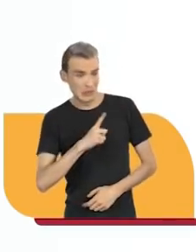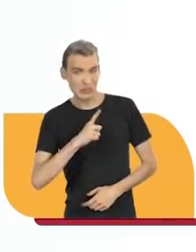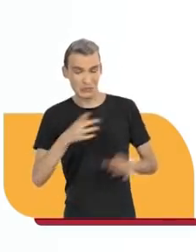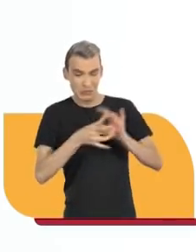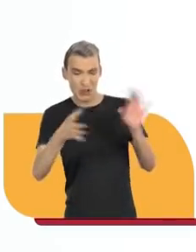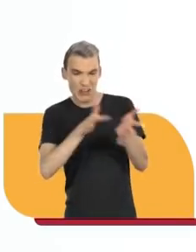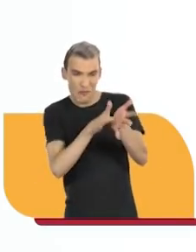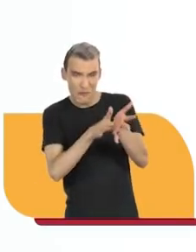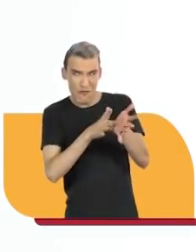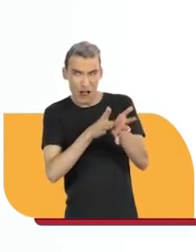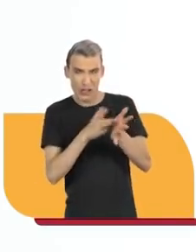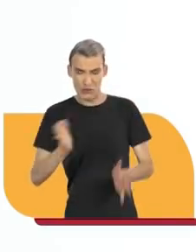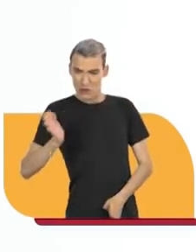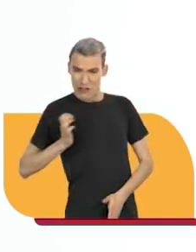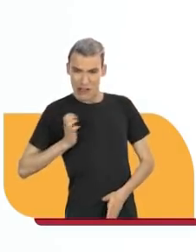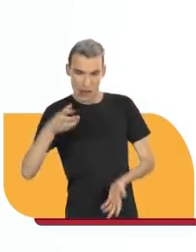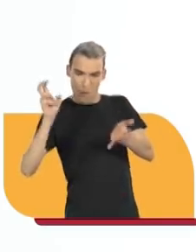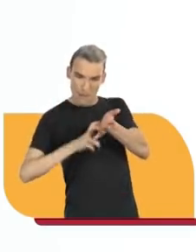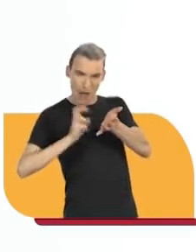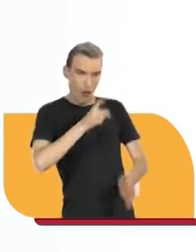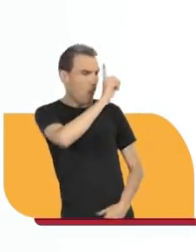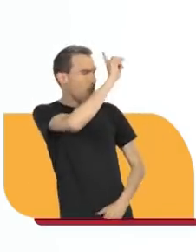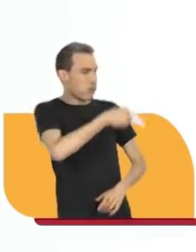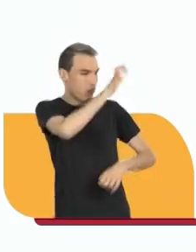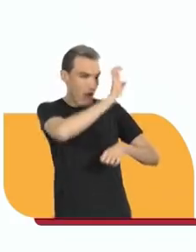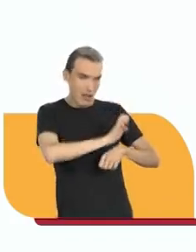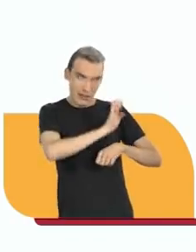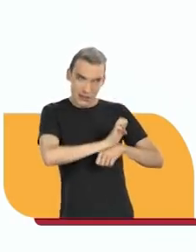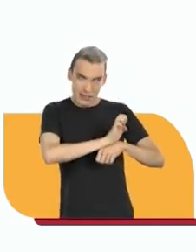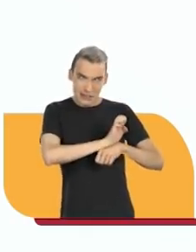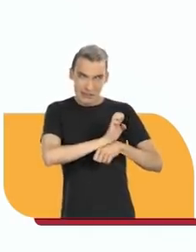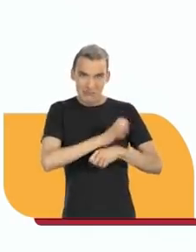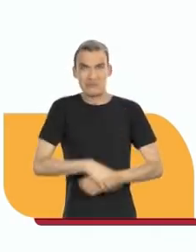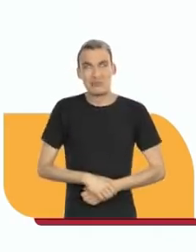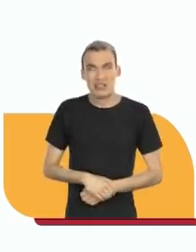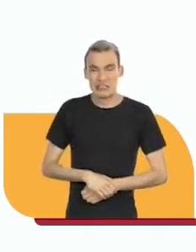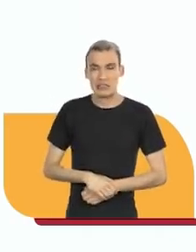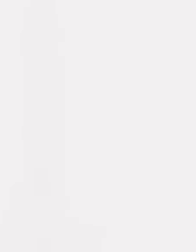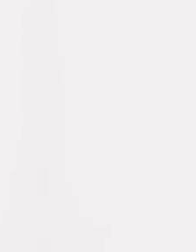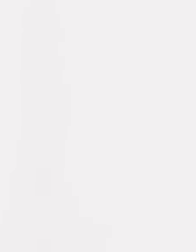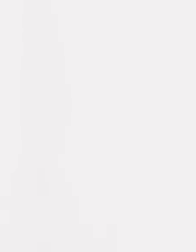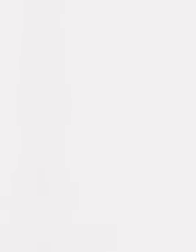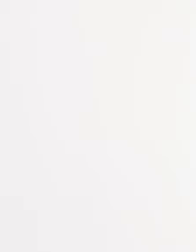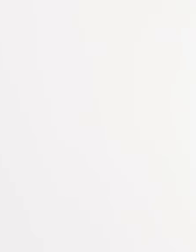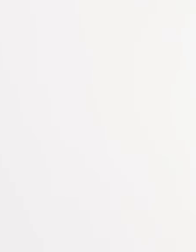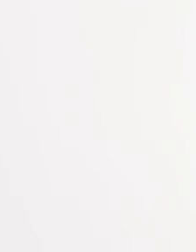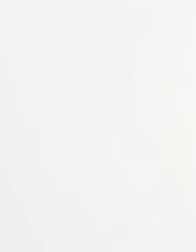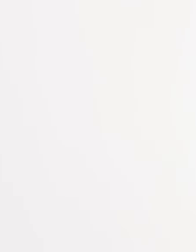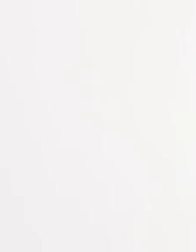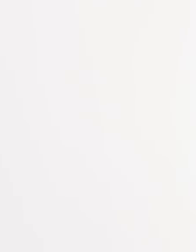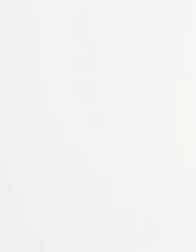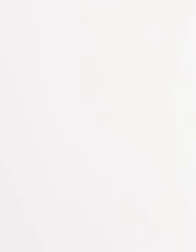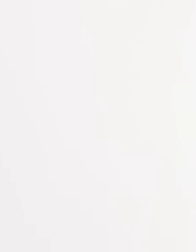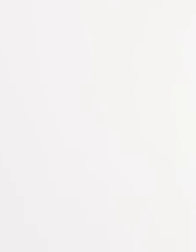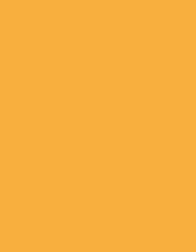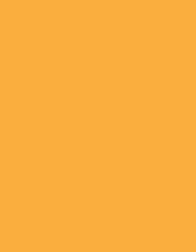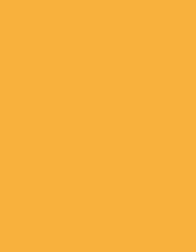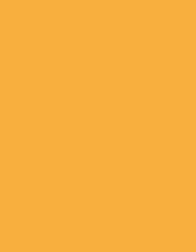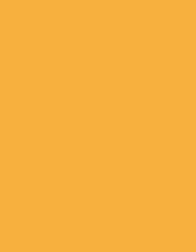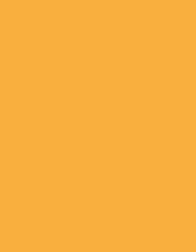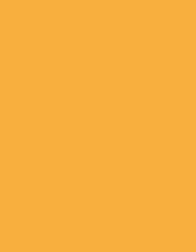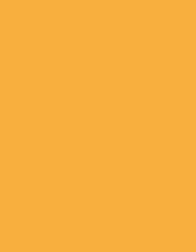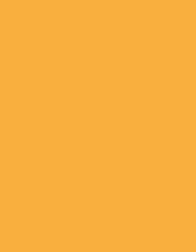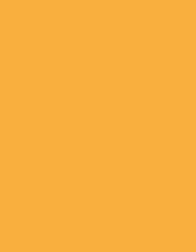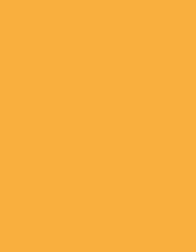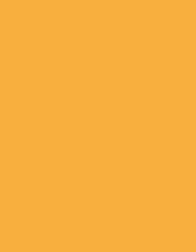Vivemos uma democracia falsa dominada por milionários de banqueiros. Em um estado a serviço dos mais ricos. Mude. Vote Roberto Robaina pra